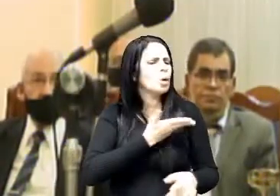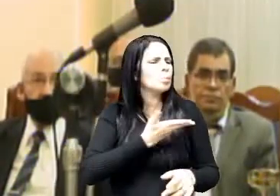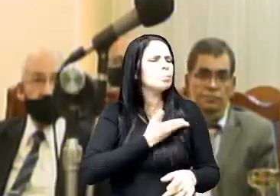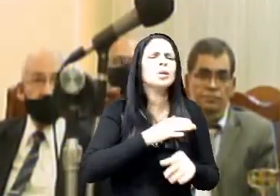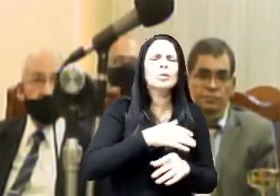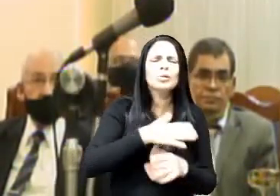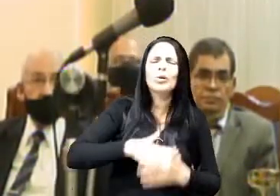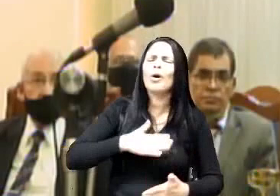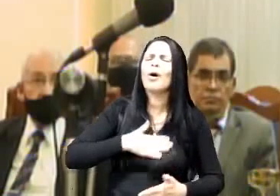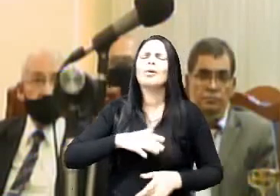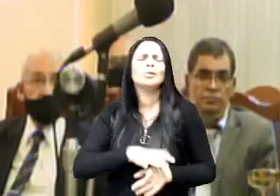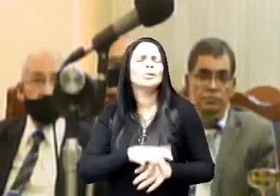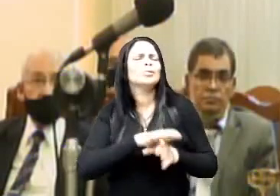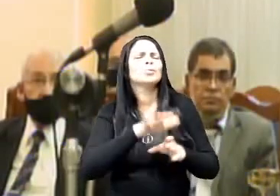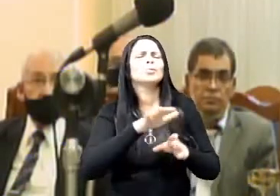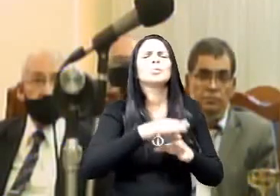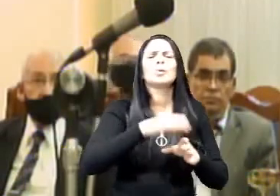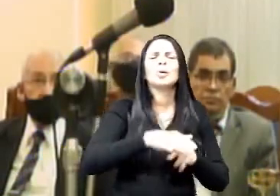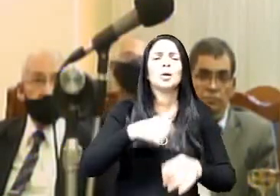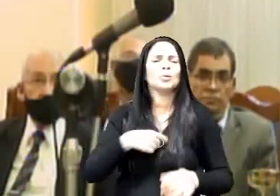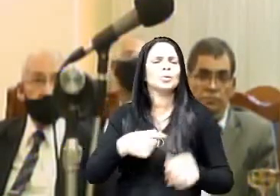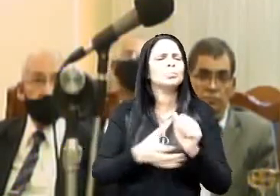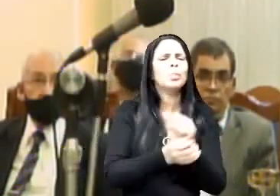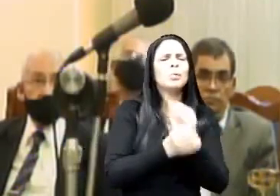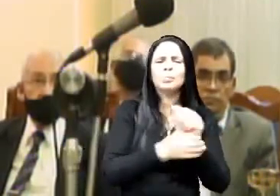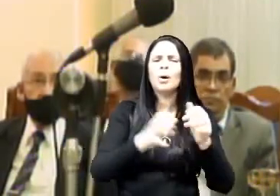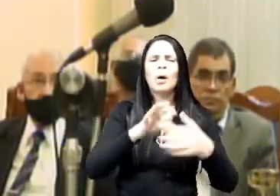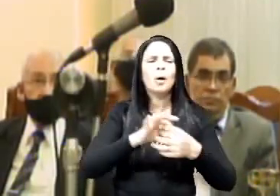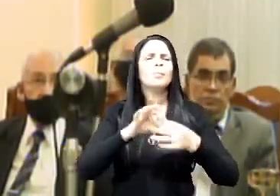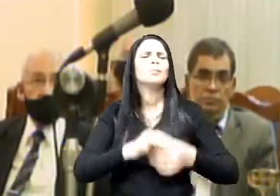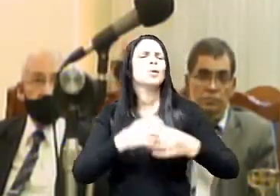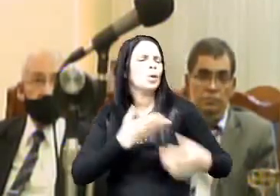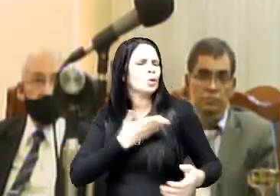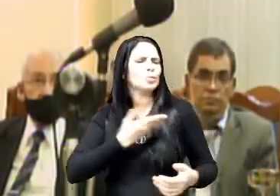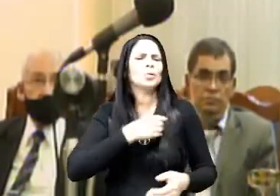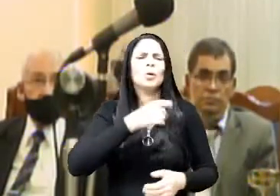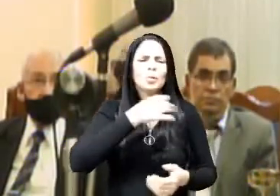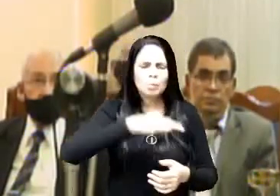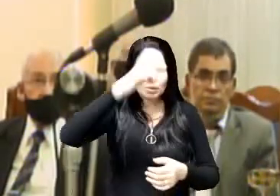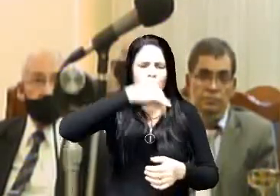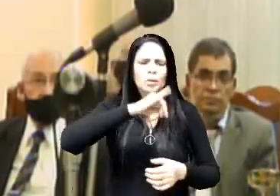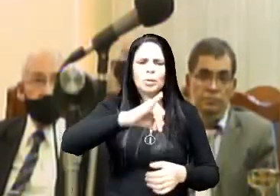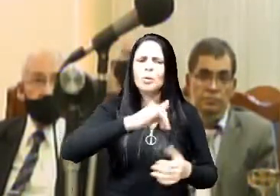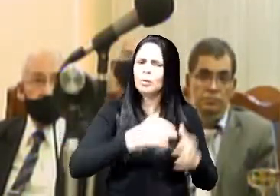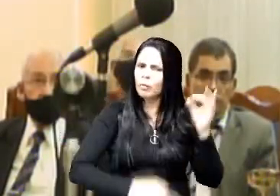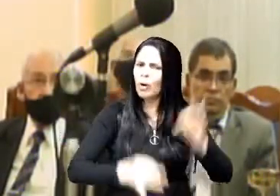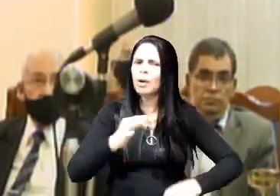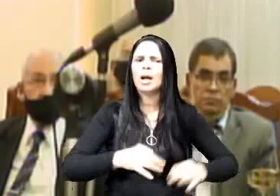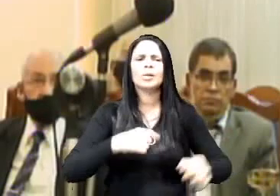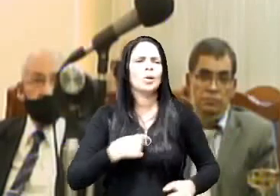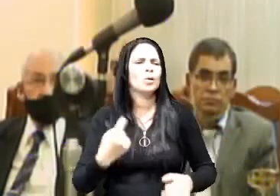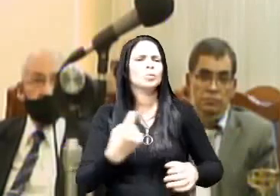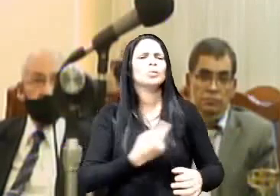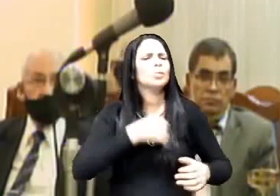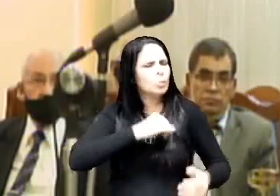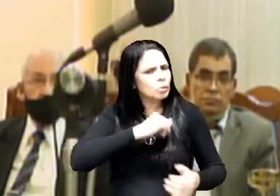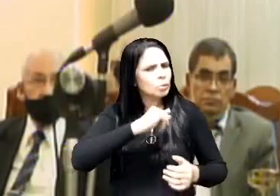amigo, eu sou teu companheiro, eu sou teu paráclito, eu sou teu advogado, eu sou teu aliado, eu sou